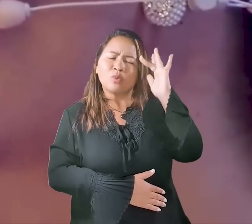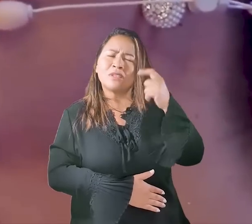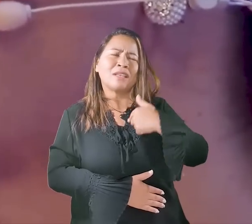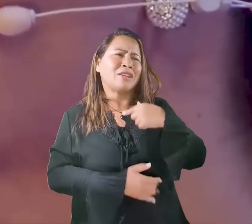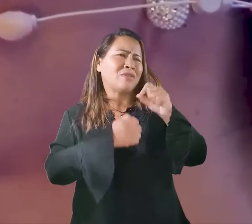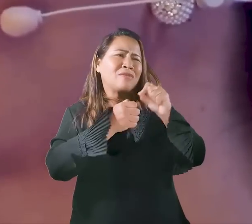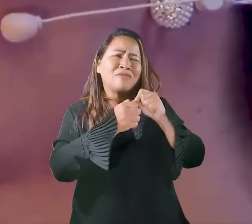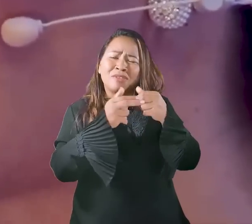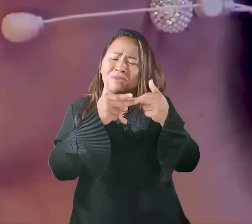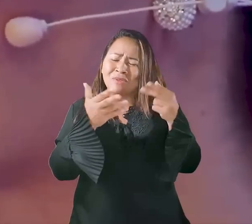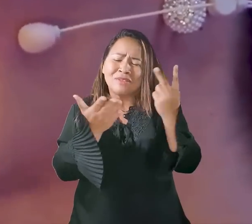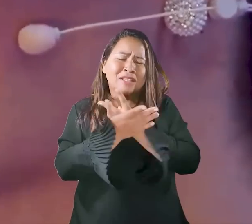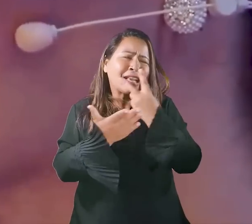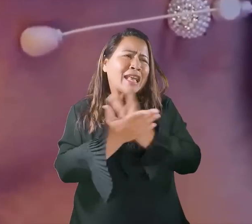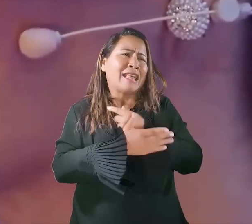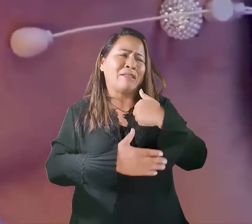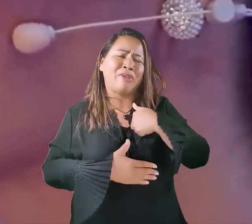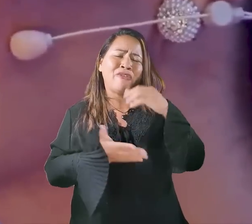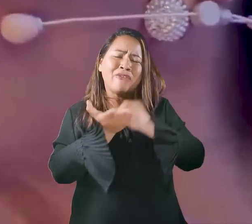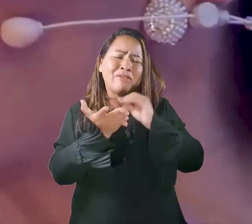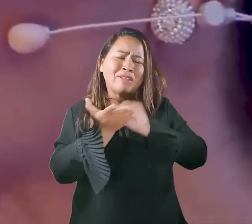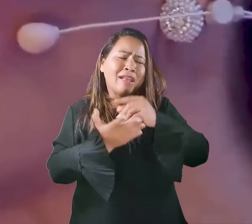tinha consciência quando eu estava fazendo.